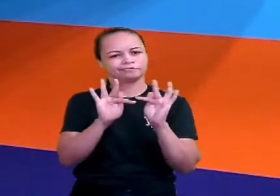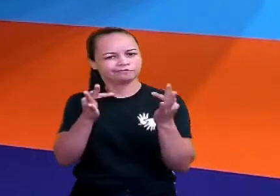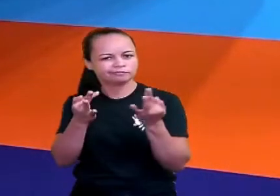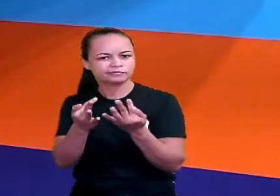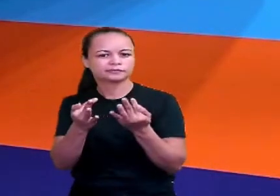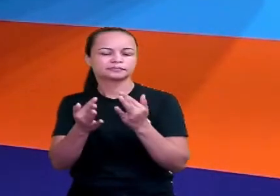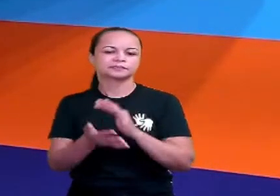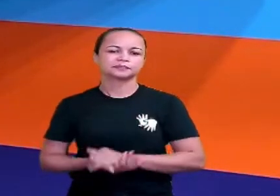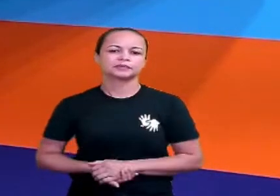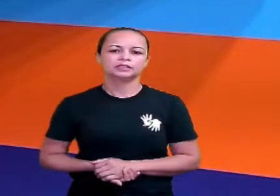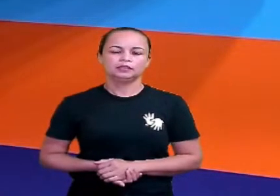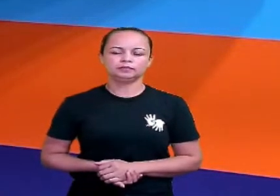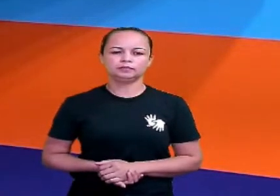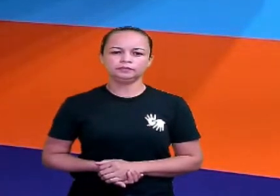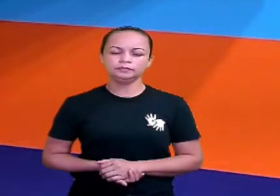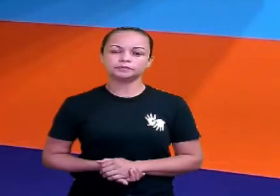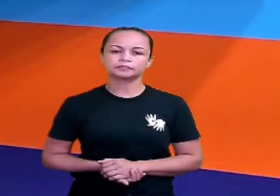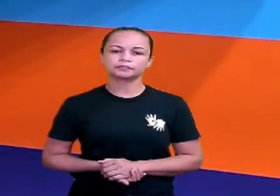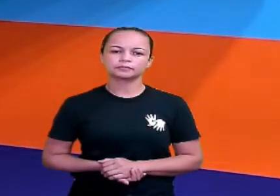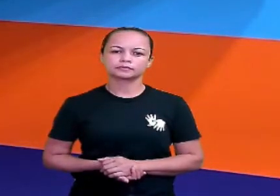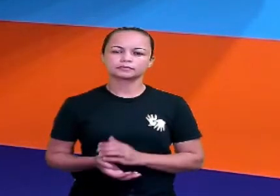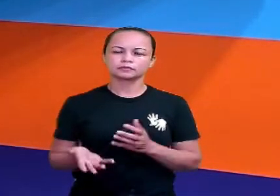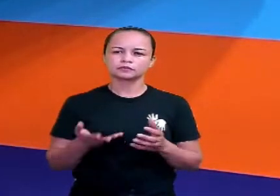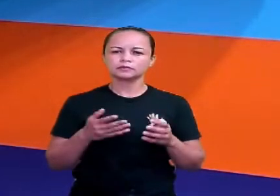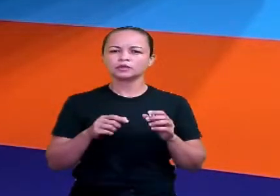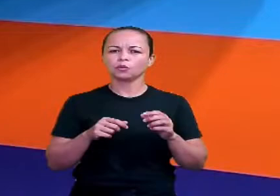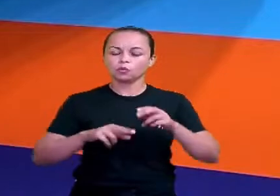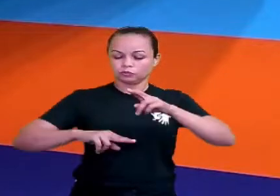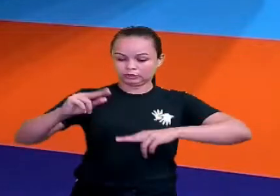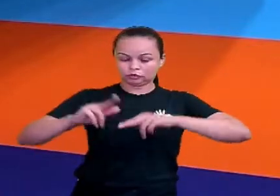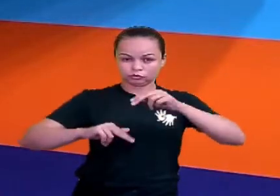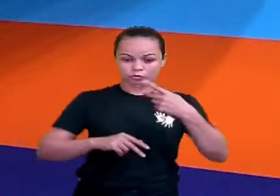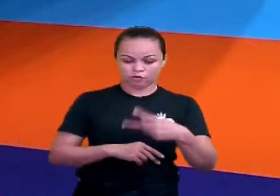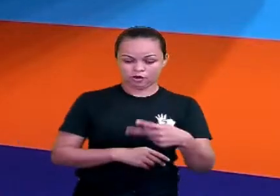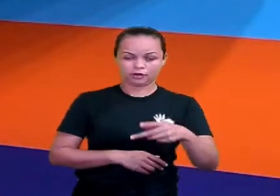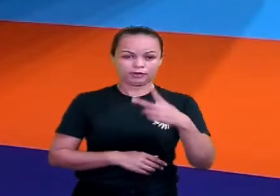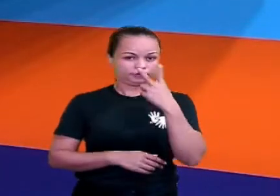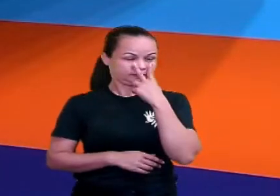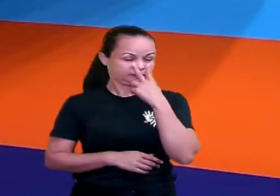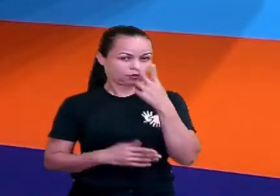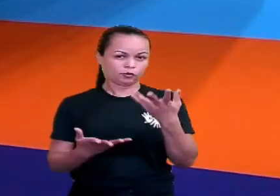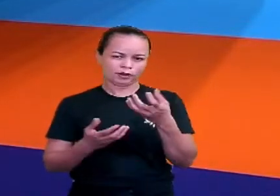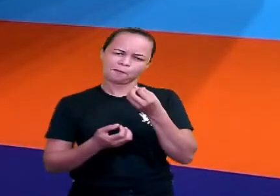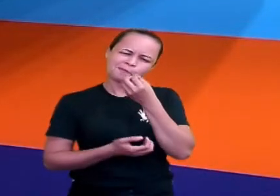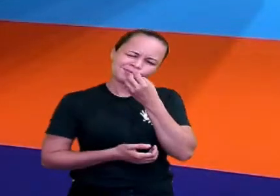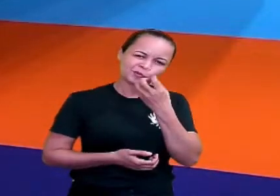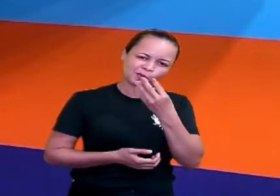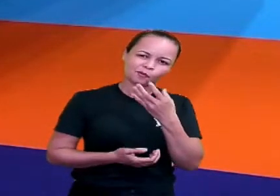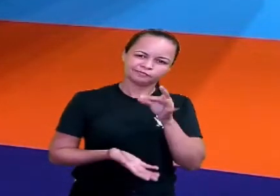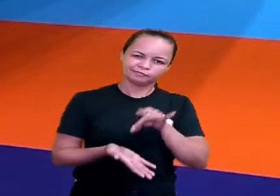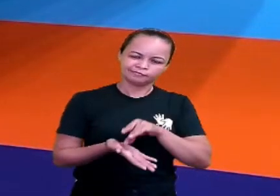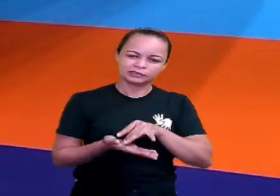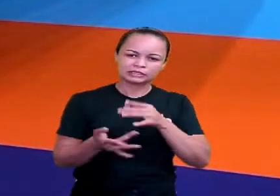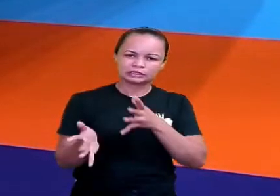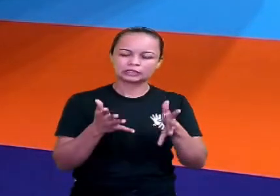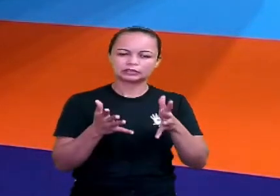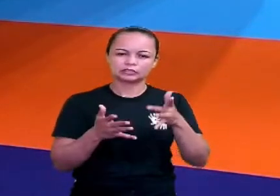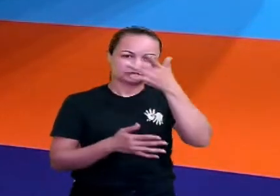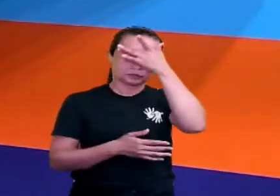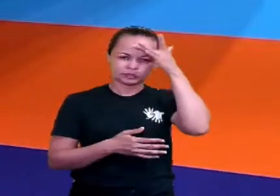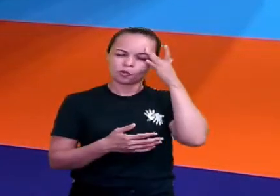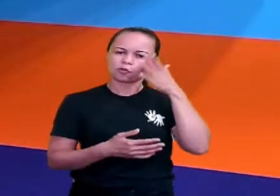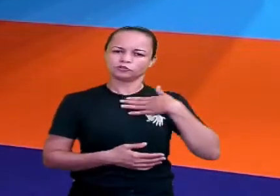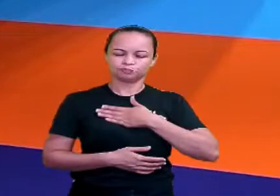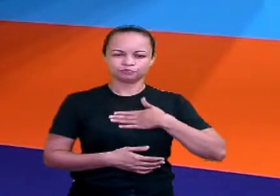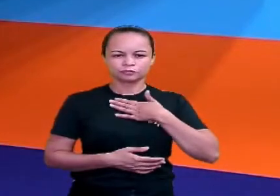tá? Outra coisa, o São João, que aqui em Vitória o São João é bom demais, né? Isso todo mundo gosta de curtir, mas